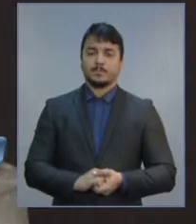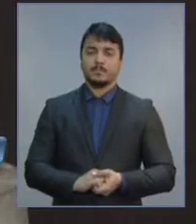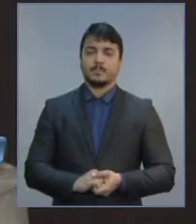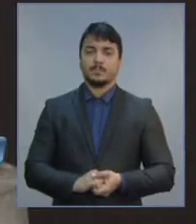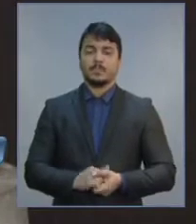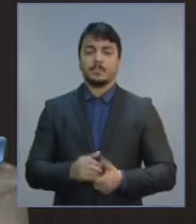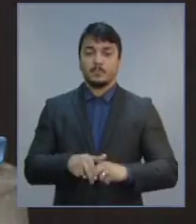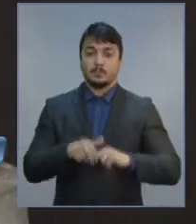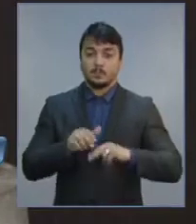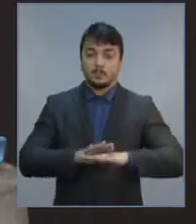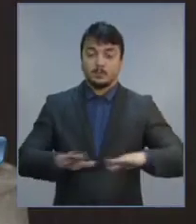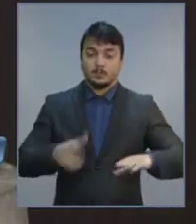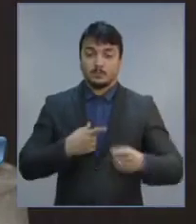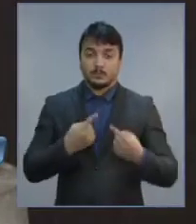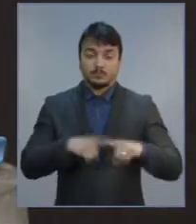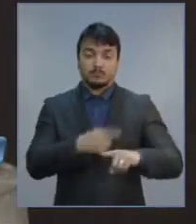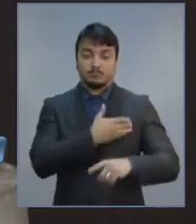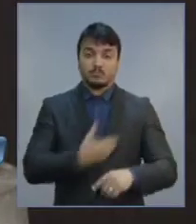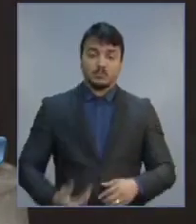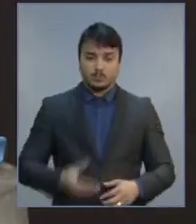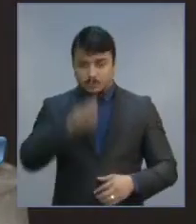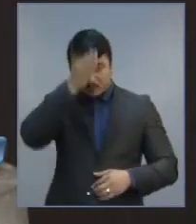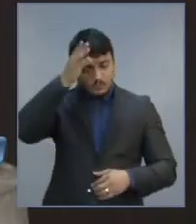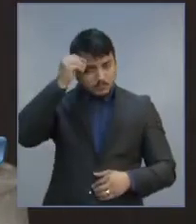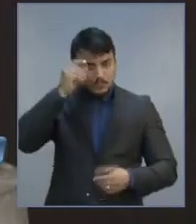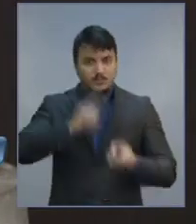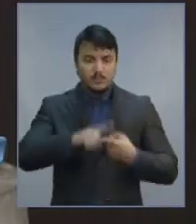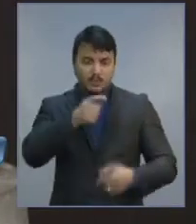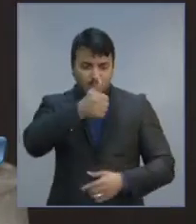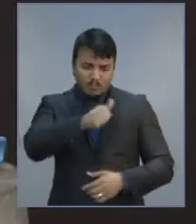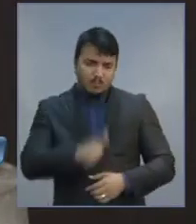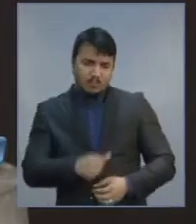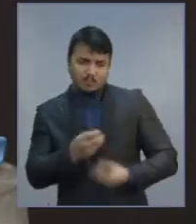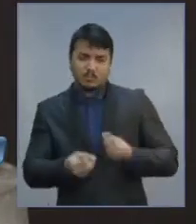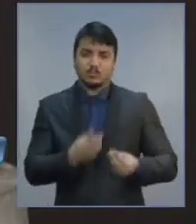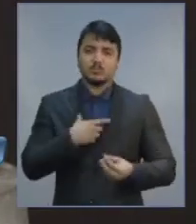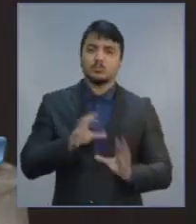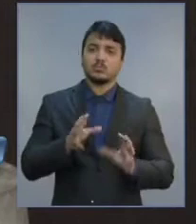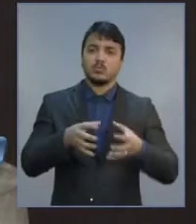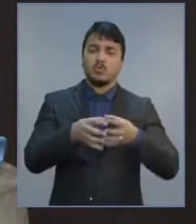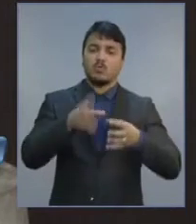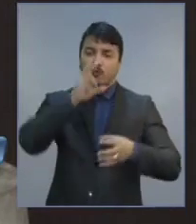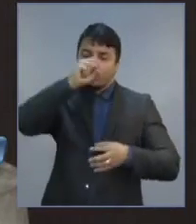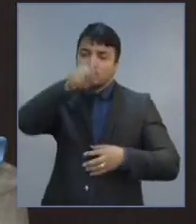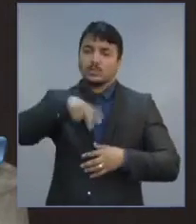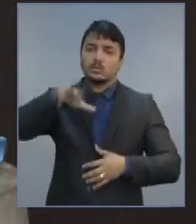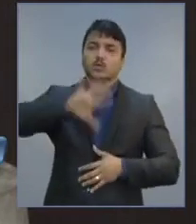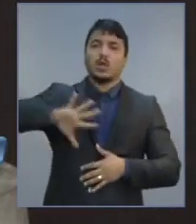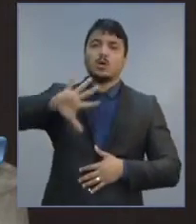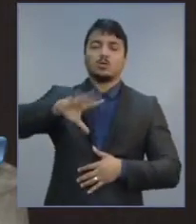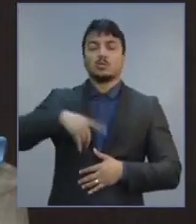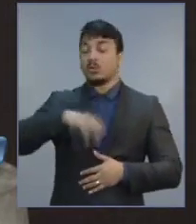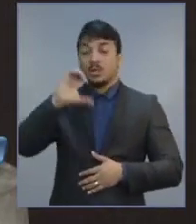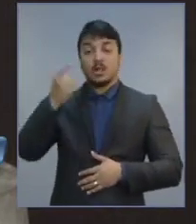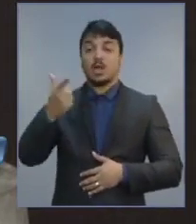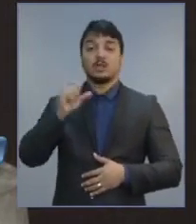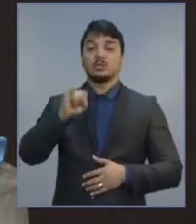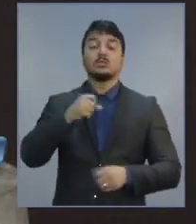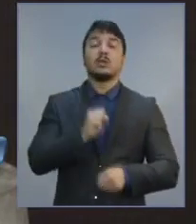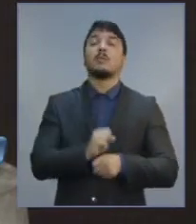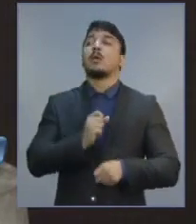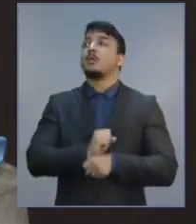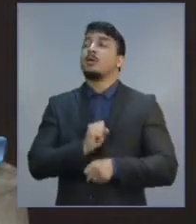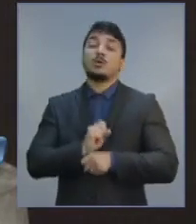Mesmo fazendo oposição ao governo Camilo e analisando a correlação de forças nacional, é óbvio que se